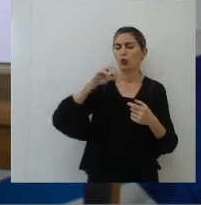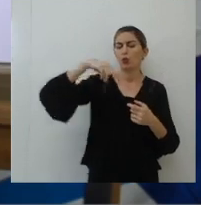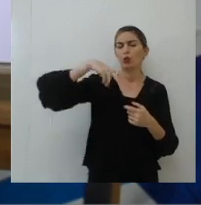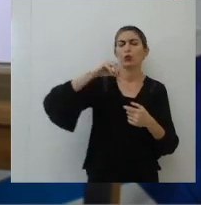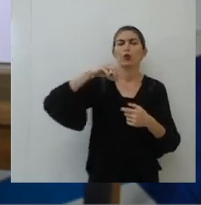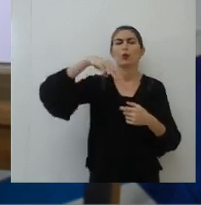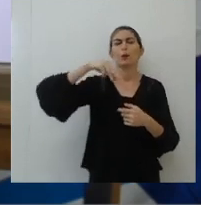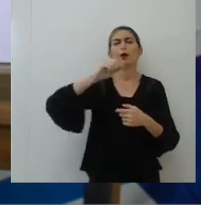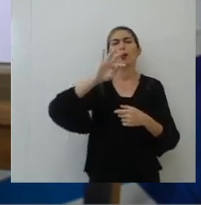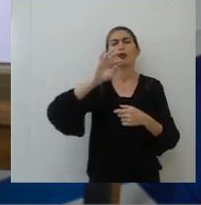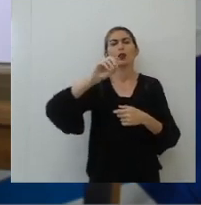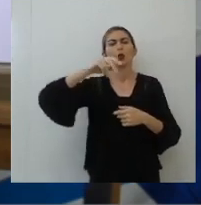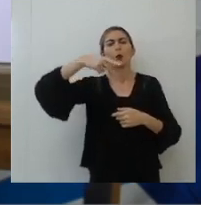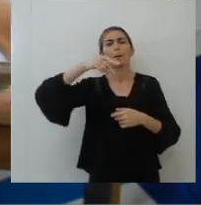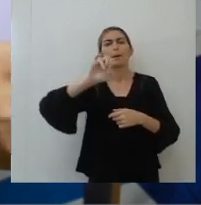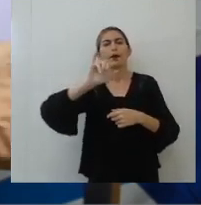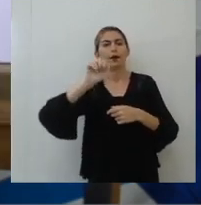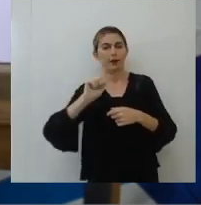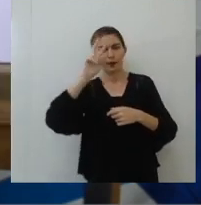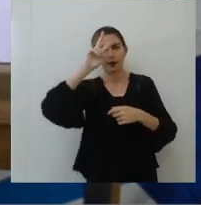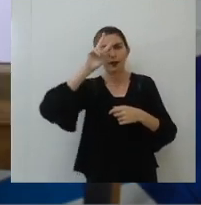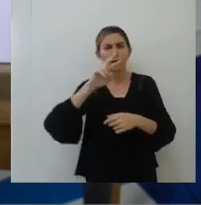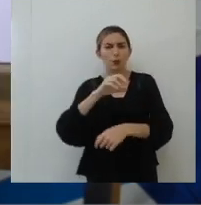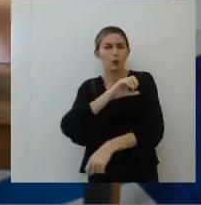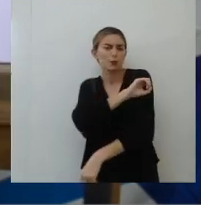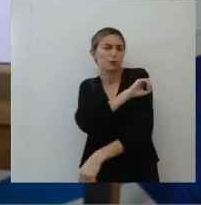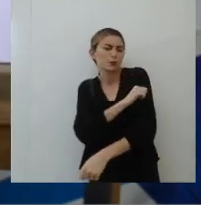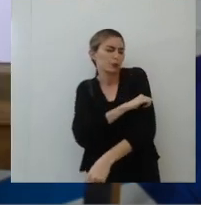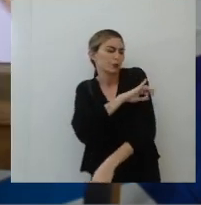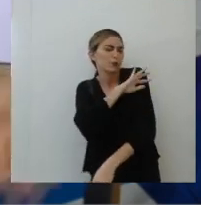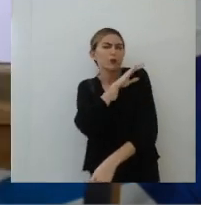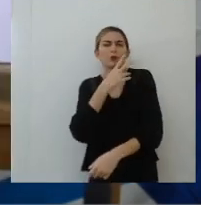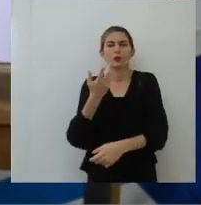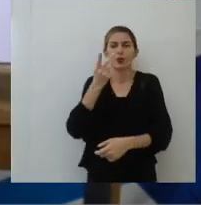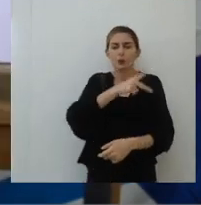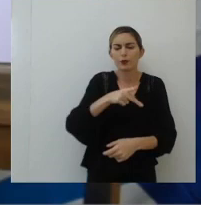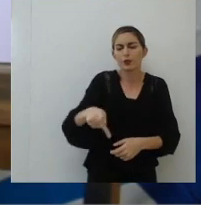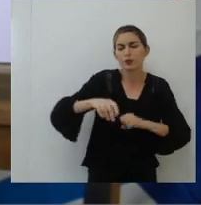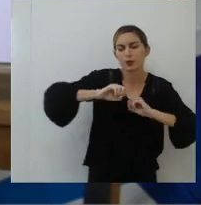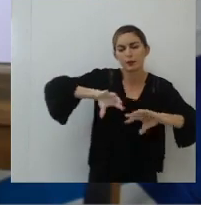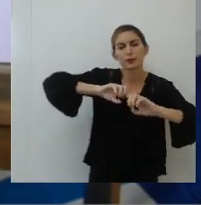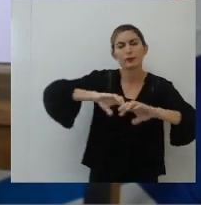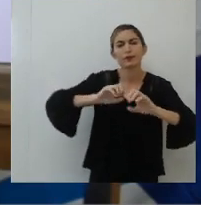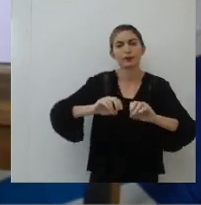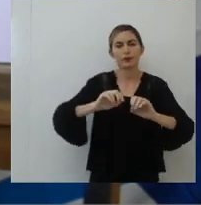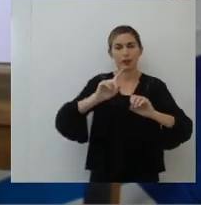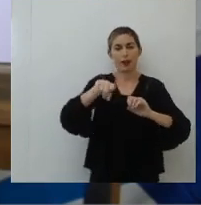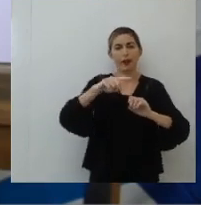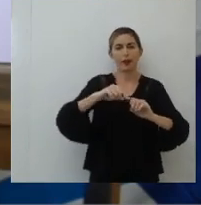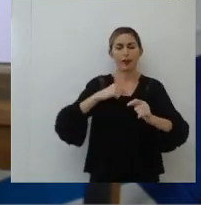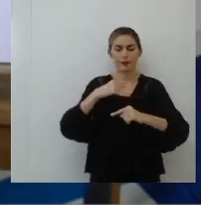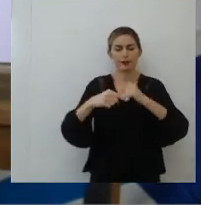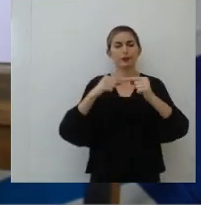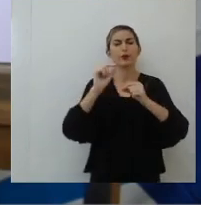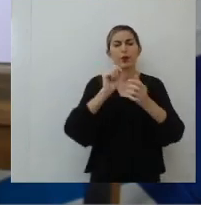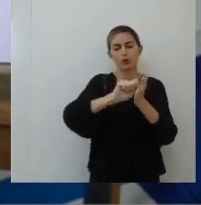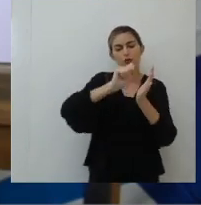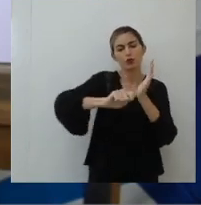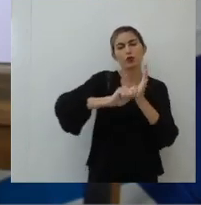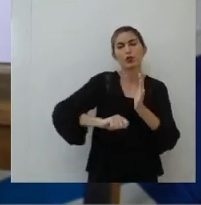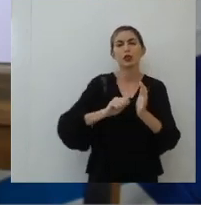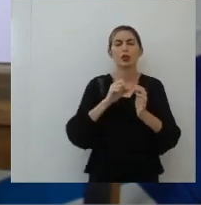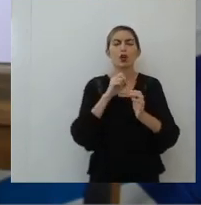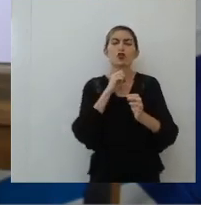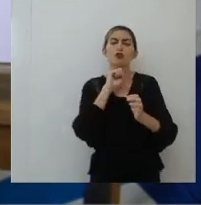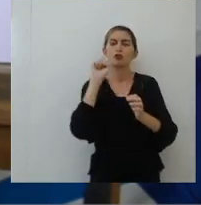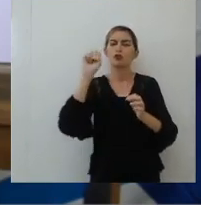Onomatopeia, essa é aquela que a gente, quando era na alfabetização, a tia da alfabetização já ensinava para a gente. É a reprodução através da escrita de